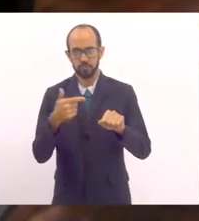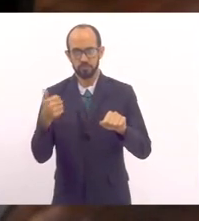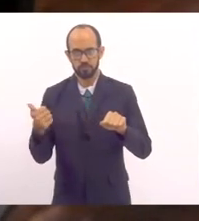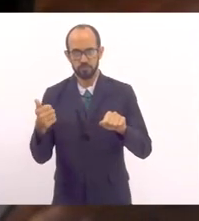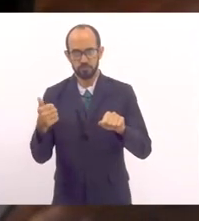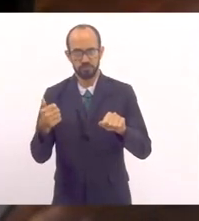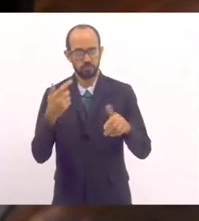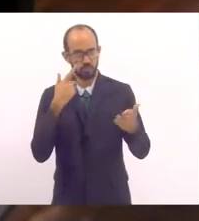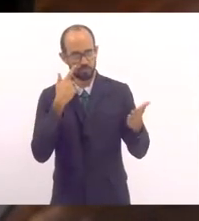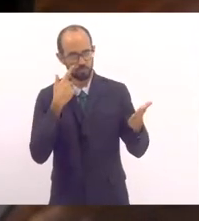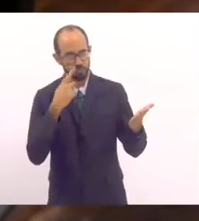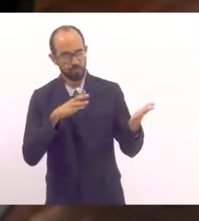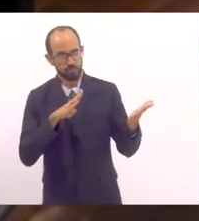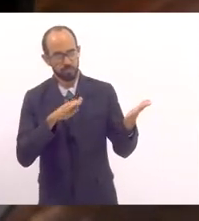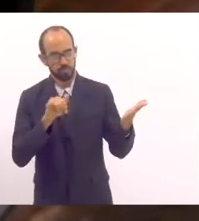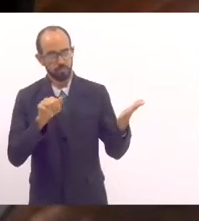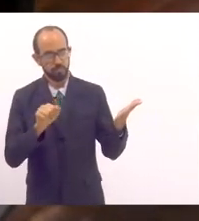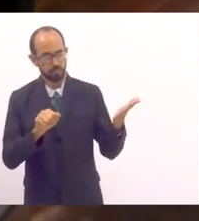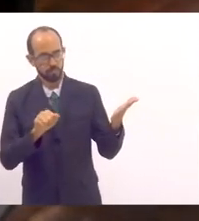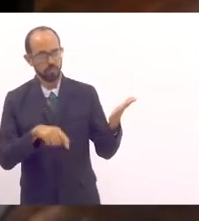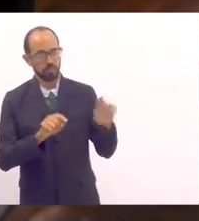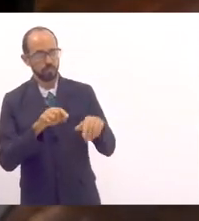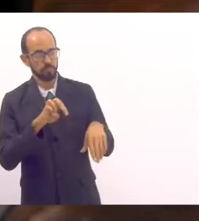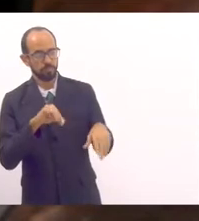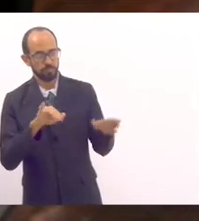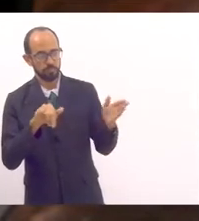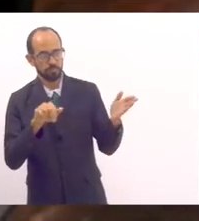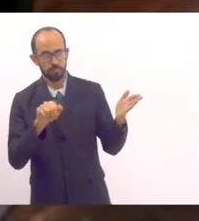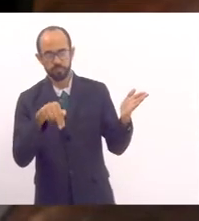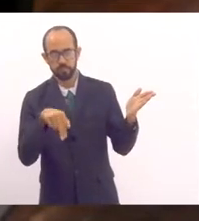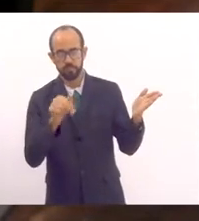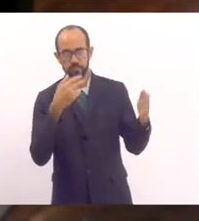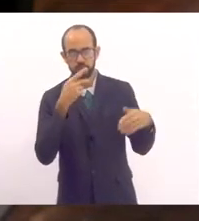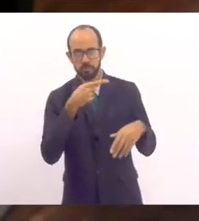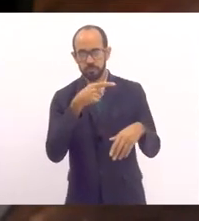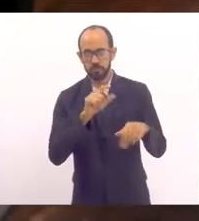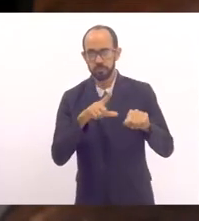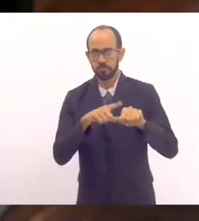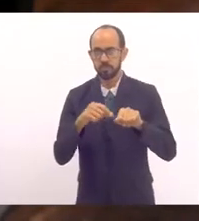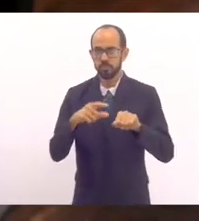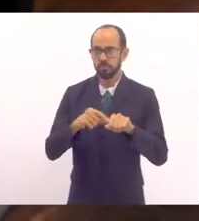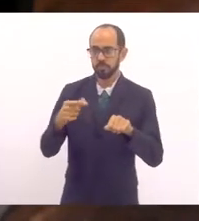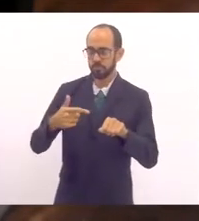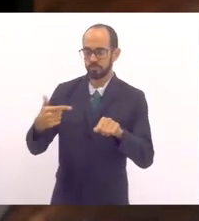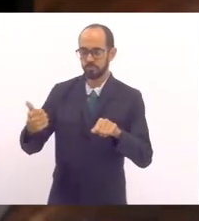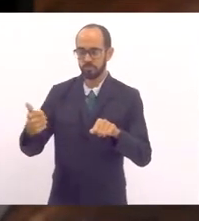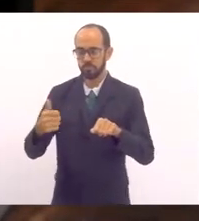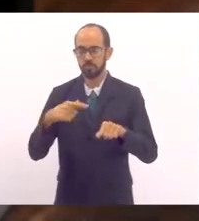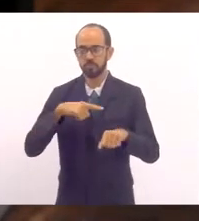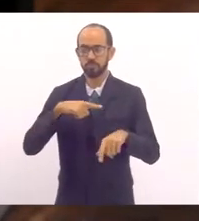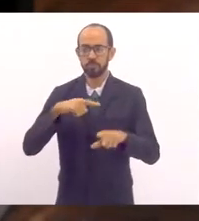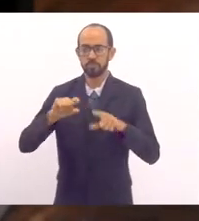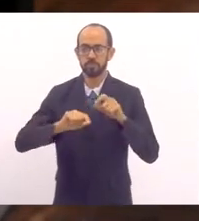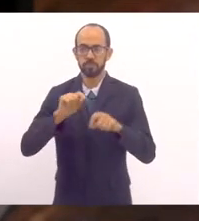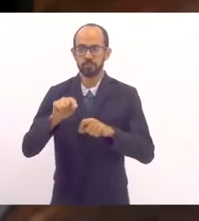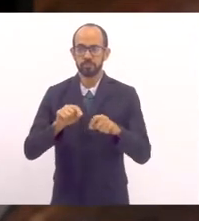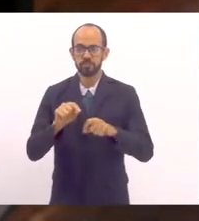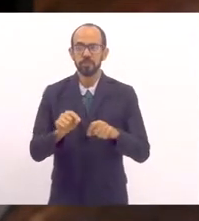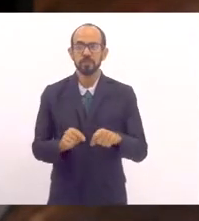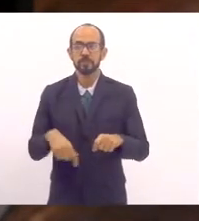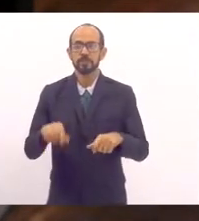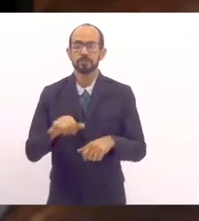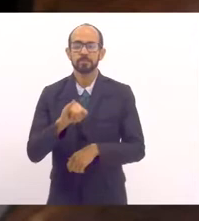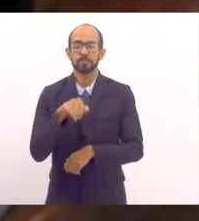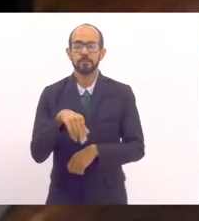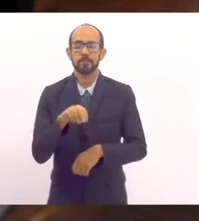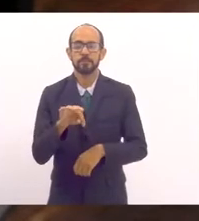falou, o Amíria falou, e a senhora vai analisar. Nesse artigo 21, olha o que está escrito. As instâncias de